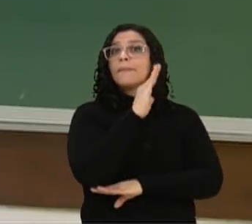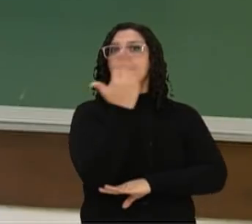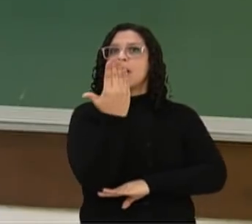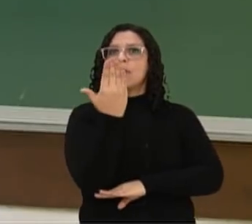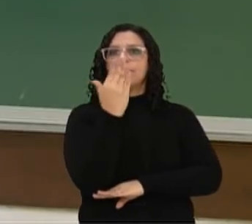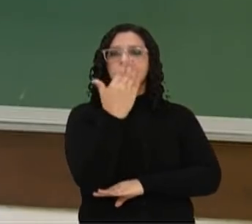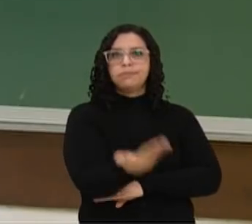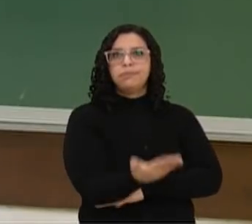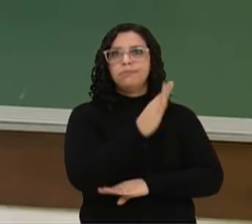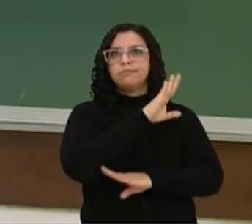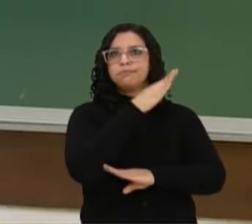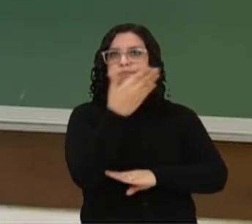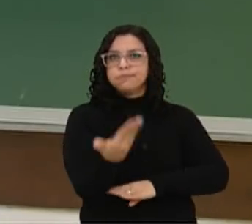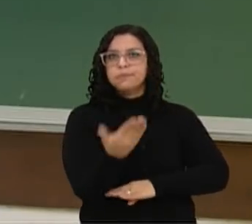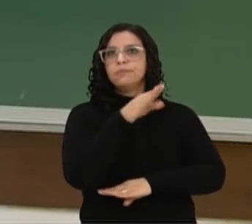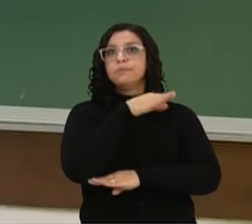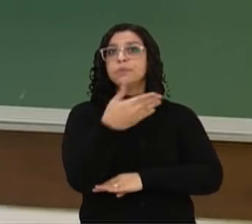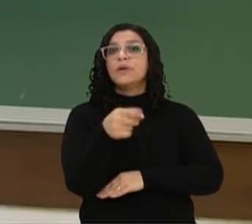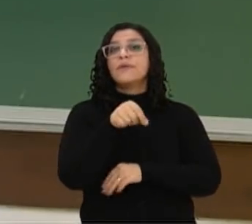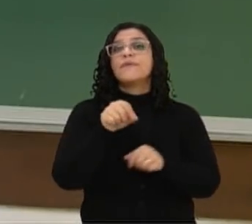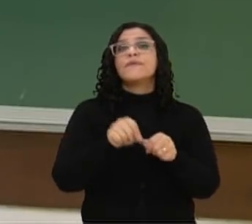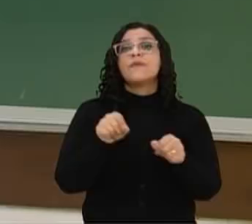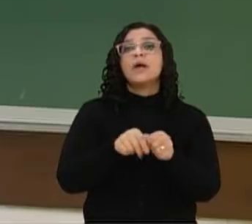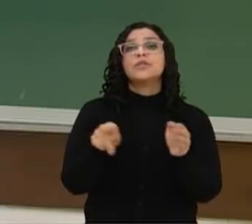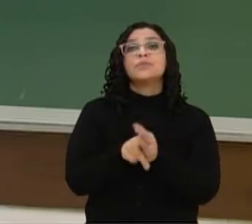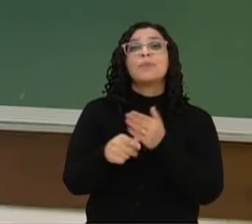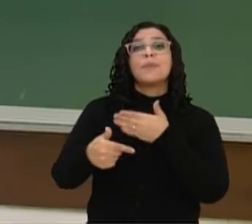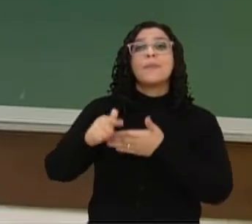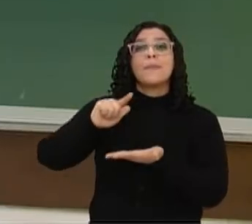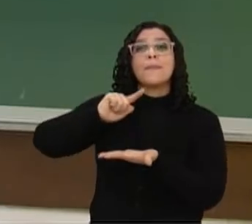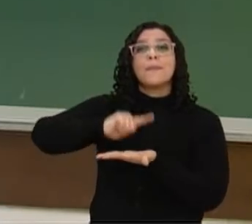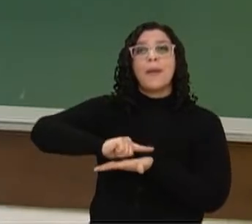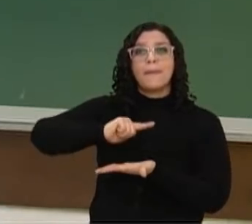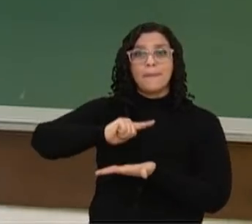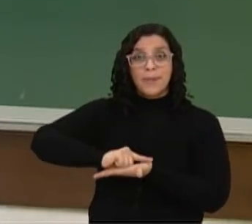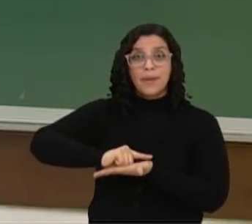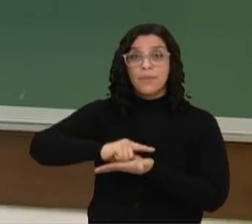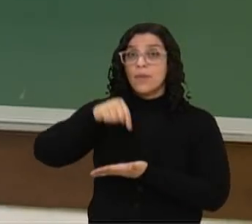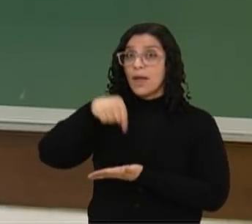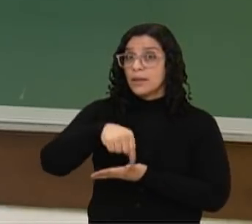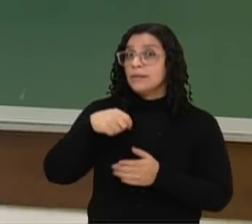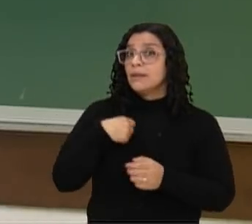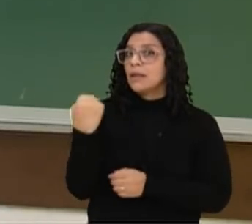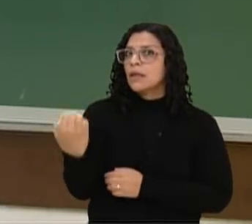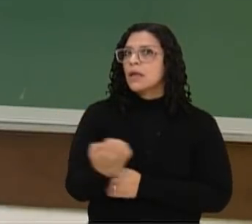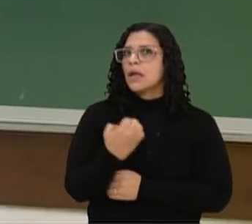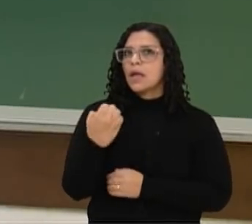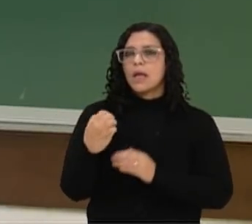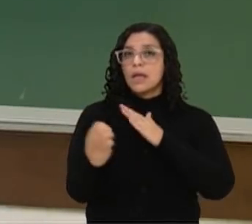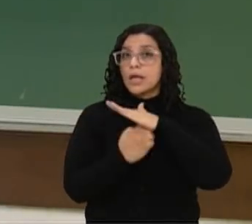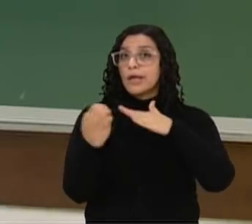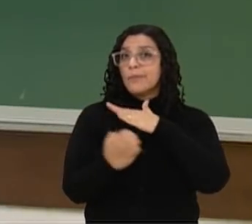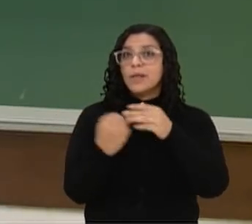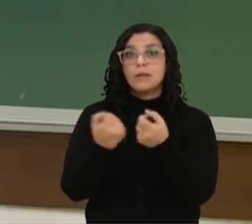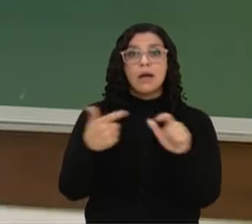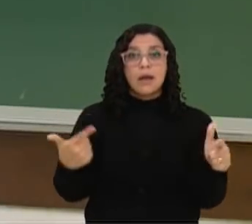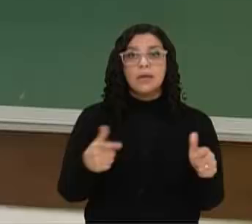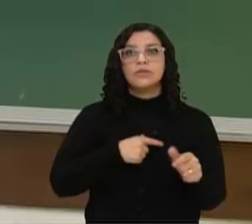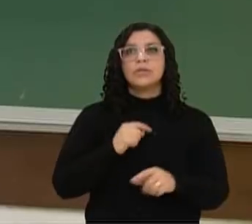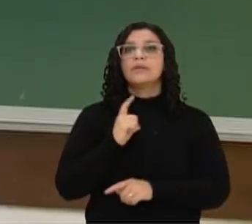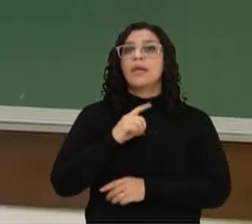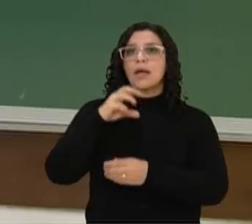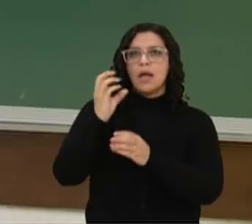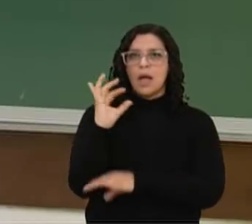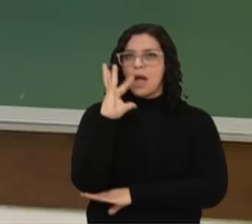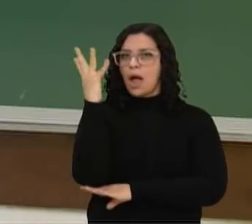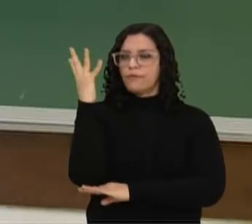madeira, principalmente para a produção de papel. Nós temos grandes empresas de produção ali de papel,